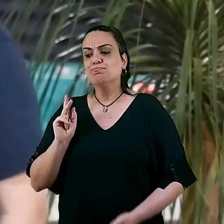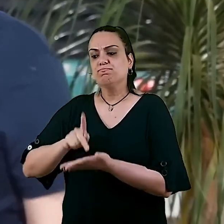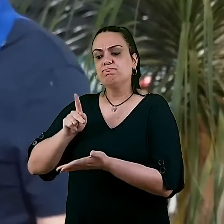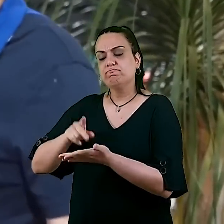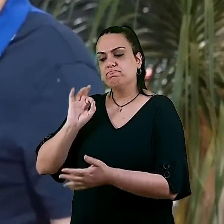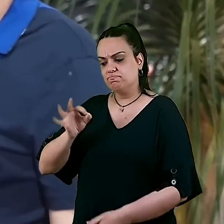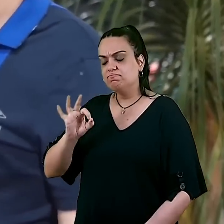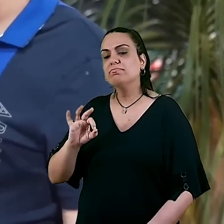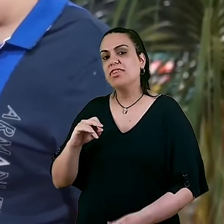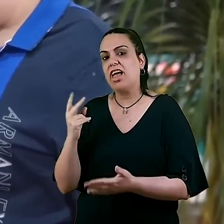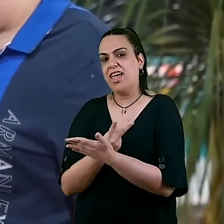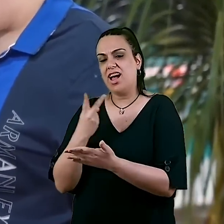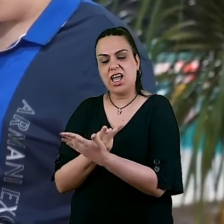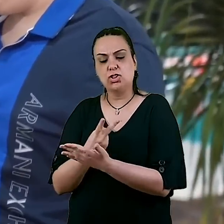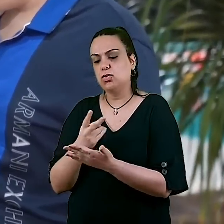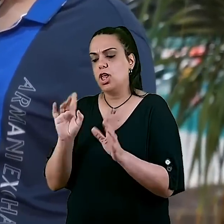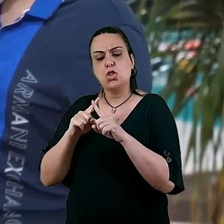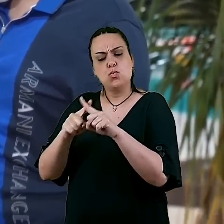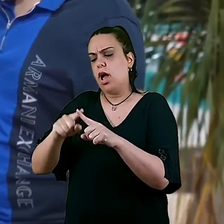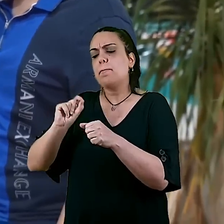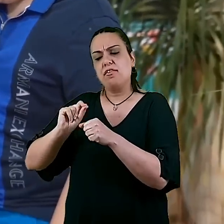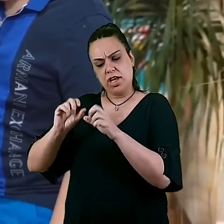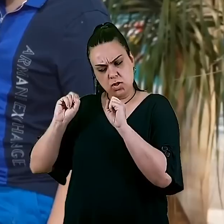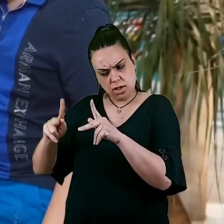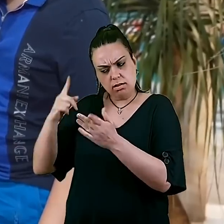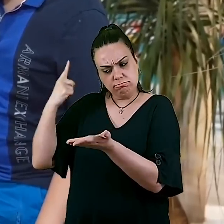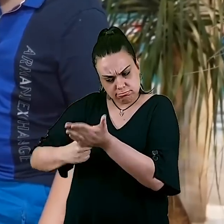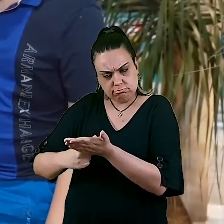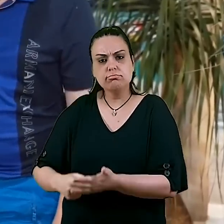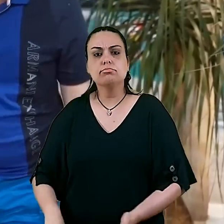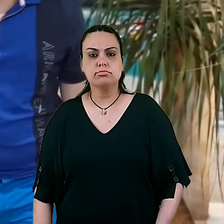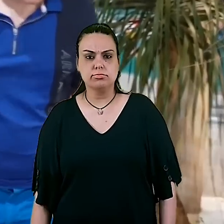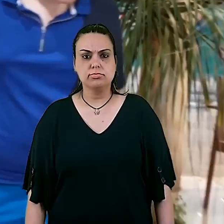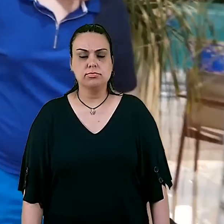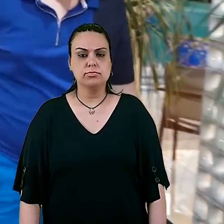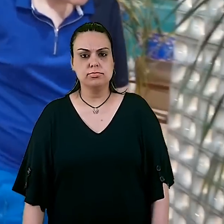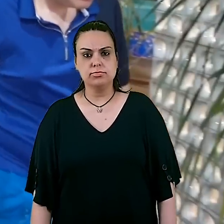Verdade, Valentina. Isso foi errado. A gente não vai fazer isso, ok? Ok.